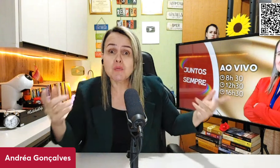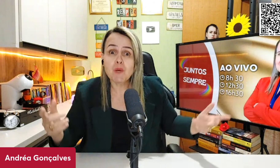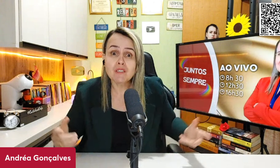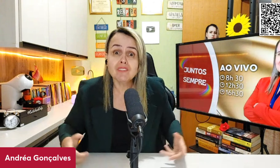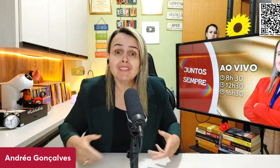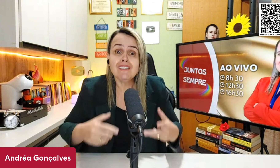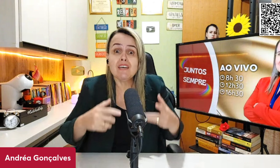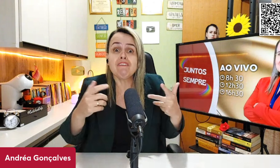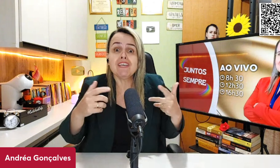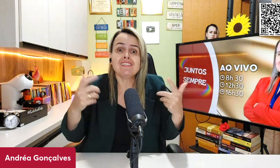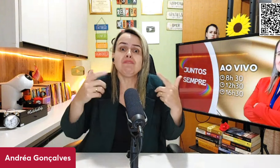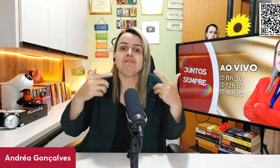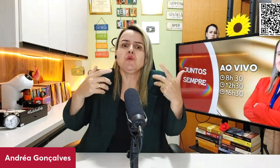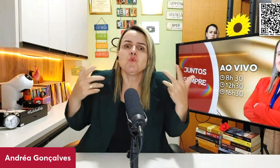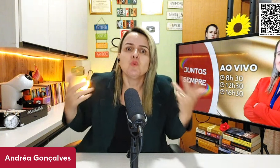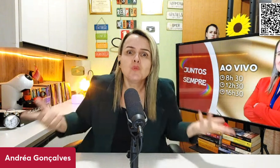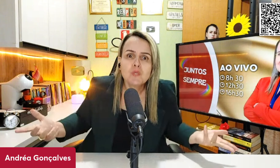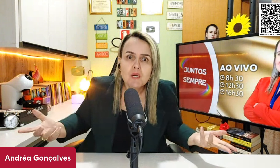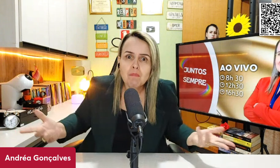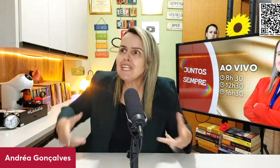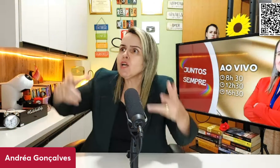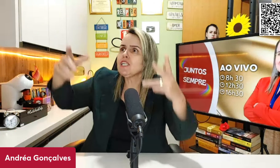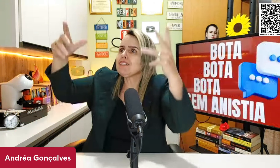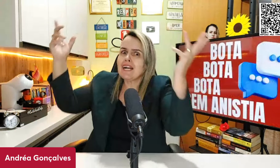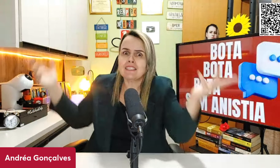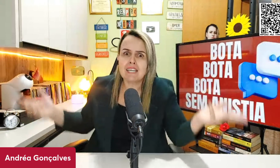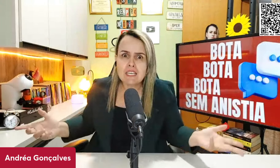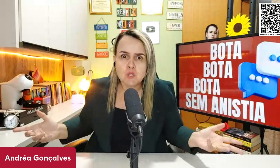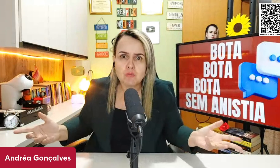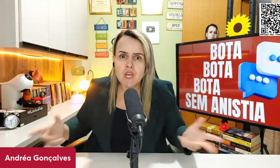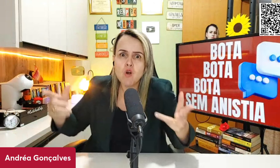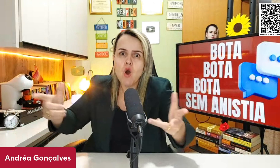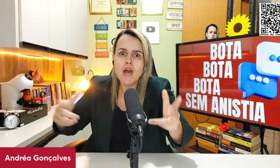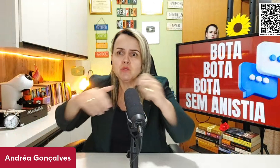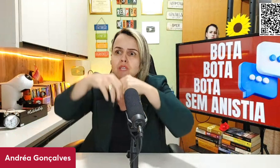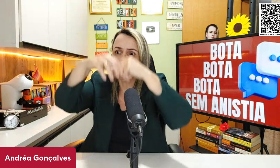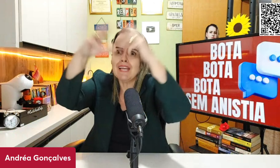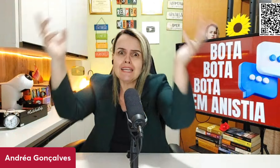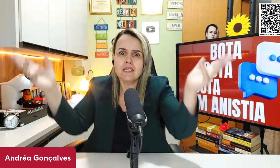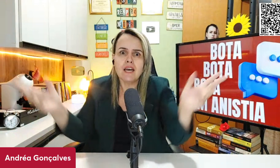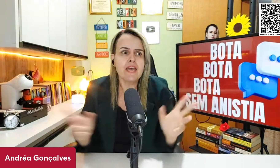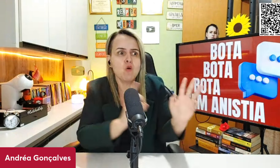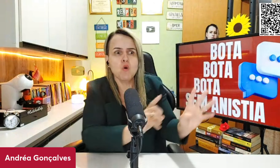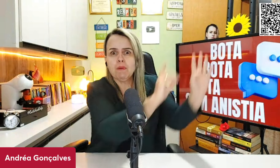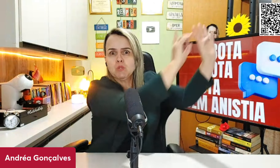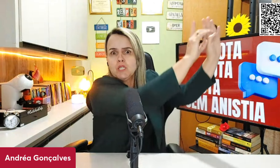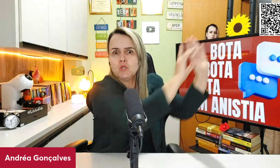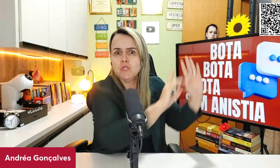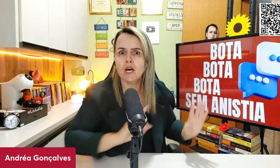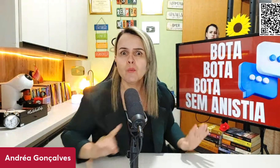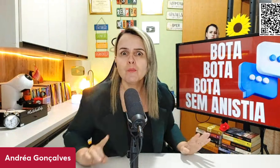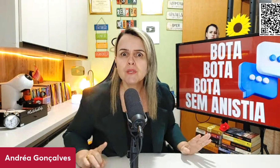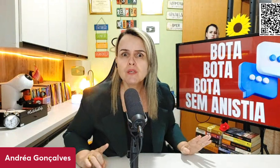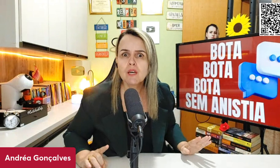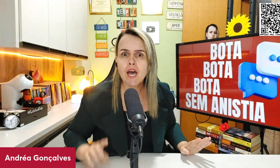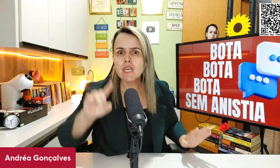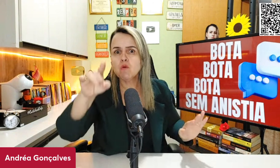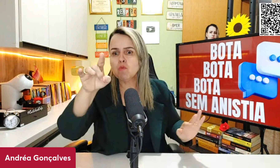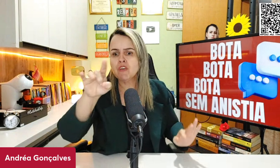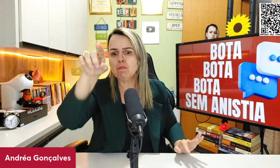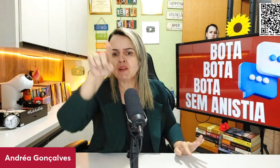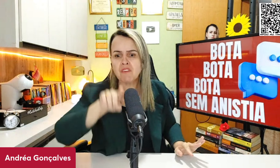município aí que não tem nem Defesa Civil mas na hora da da catástrofe é ocorre não tem nada aí a culpa tudo é da União